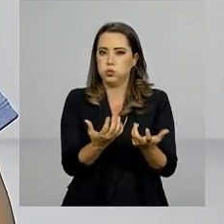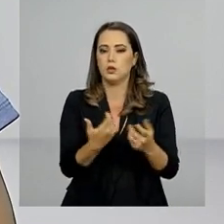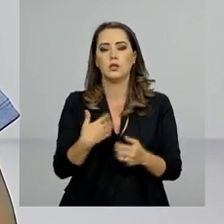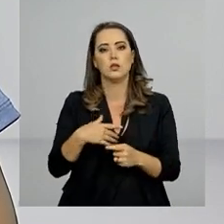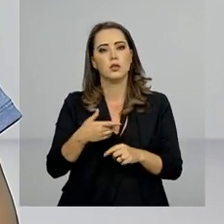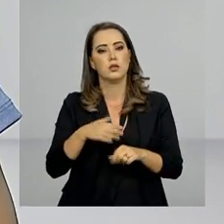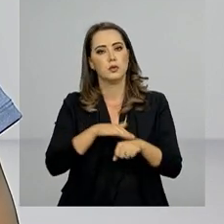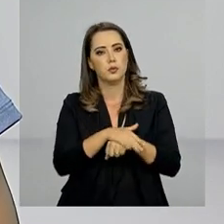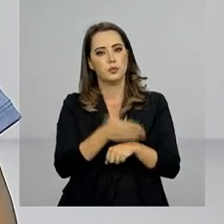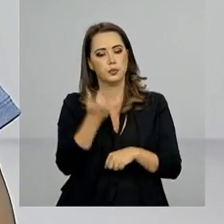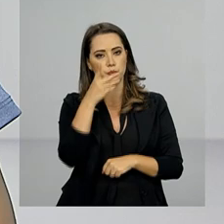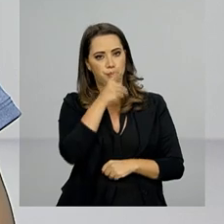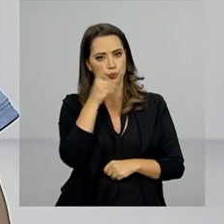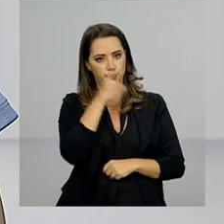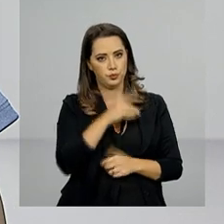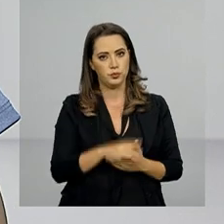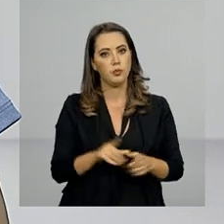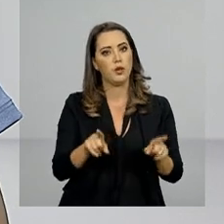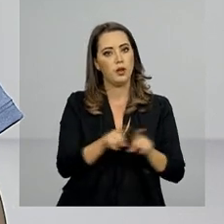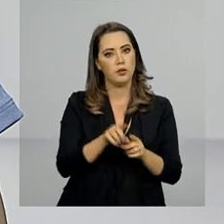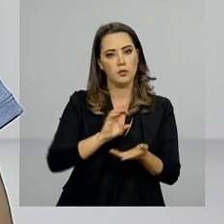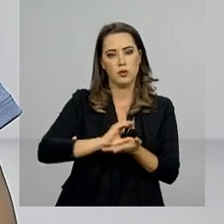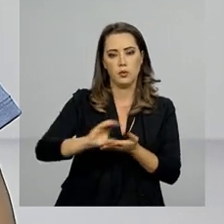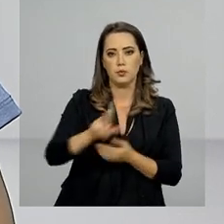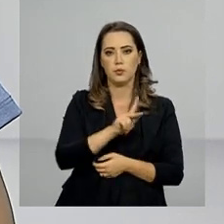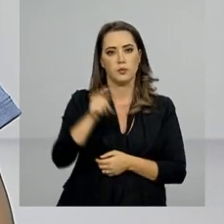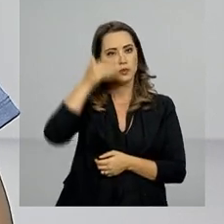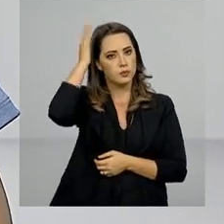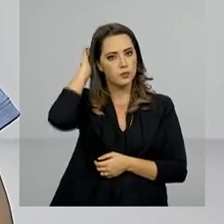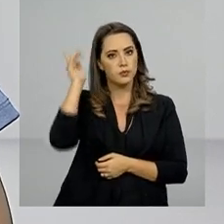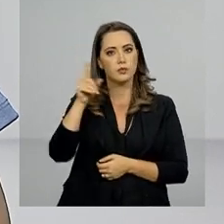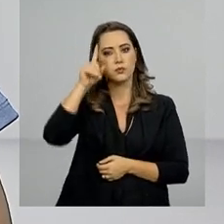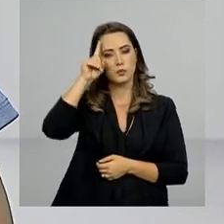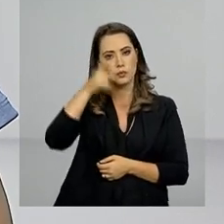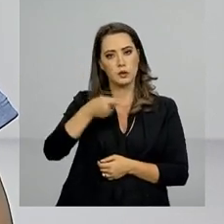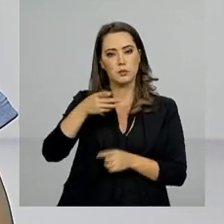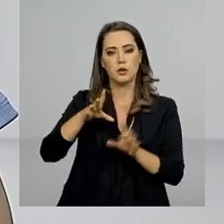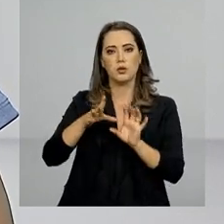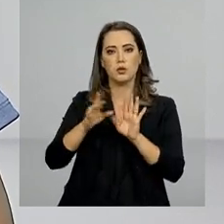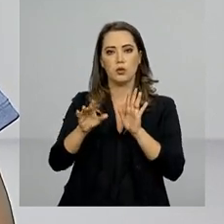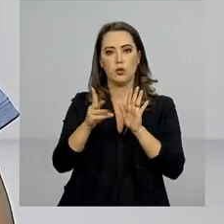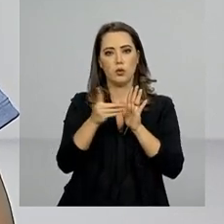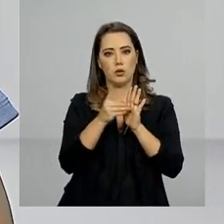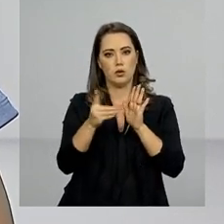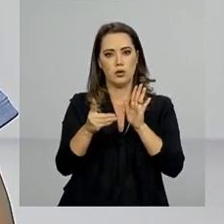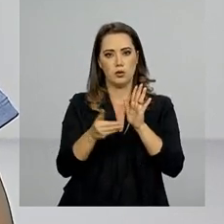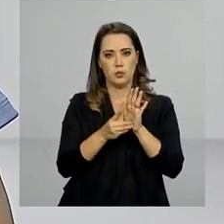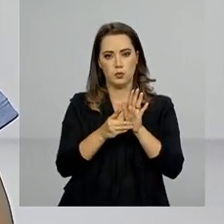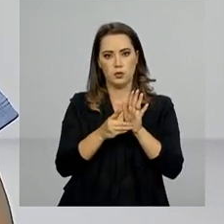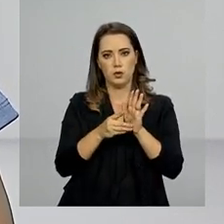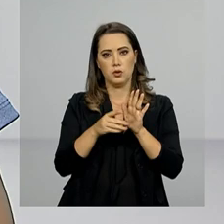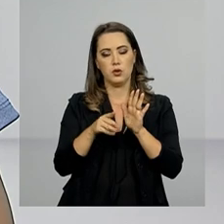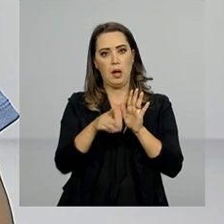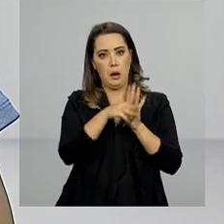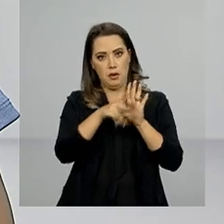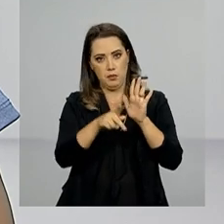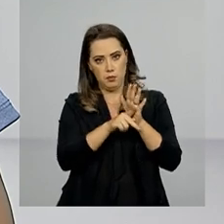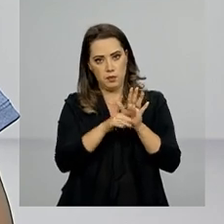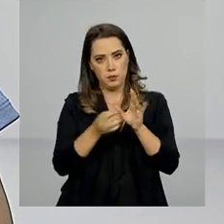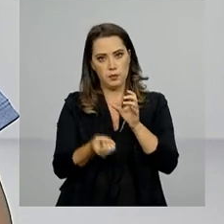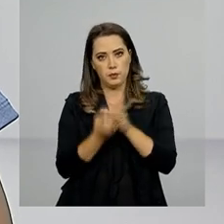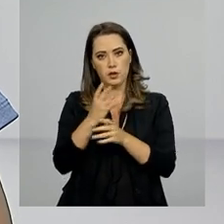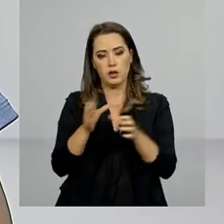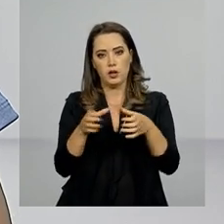do último domingo além desse repasse o presidente michel temer deve editar uma medida provisória para a criação de